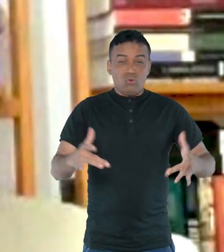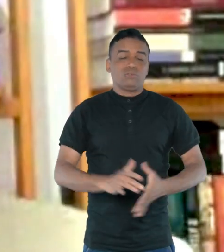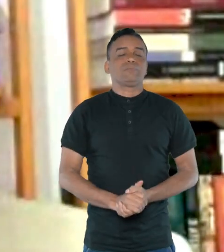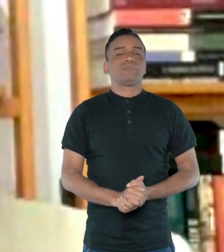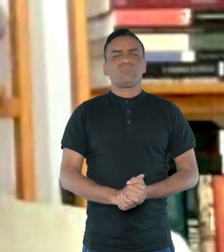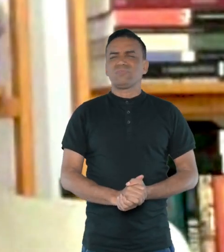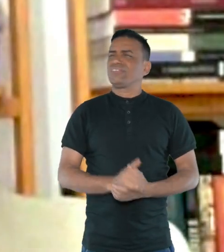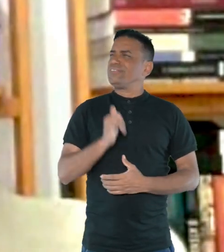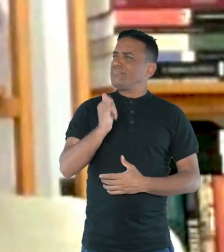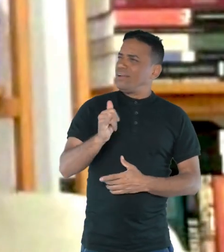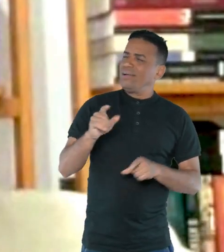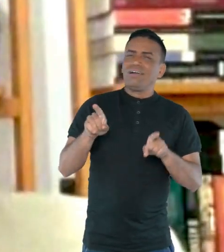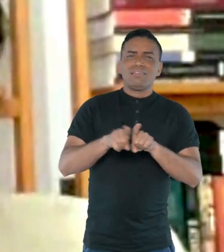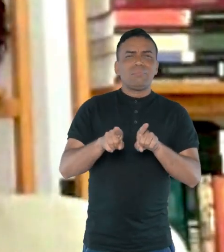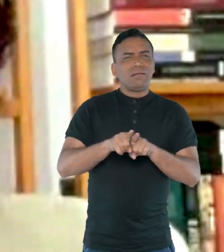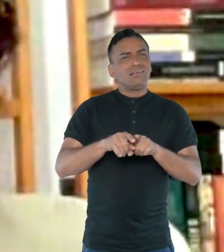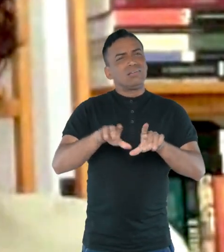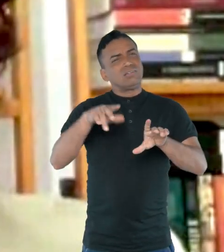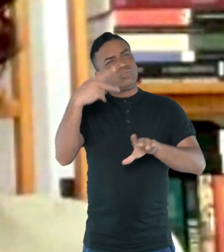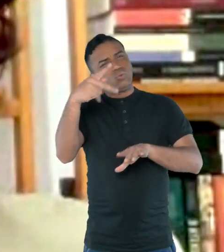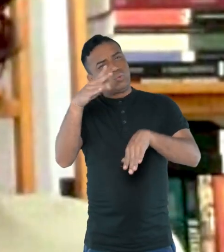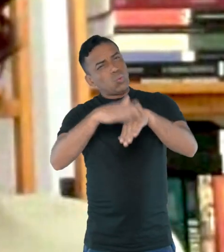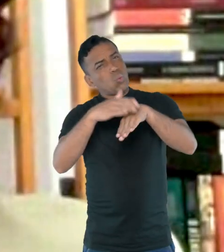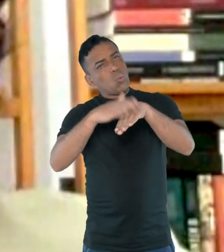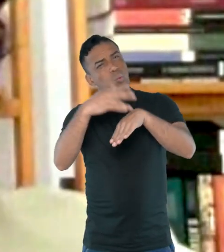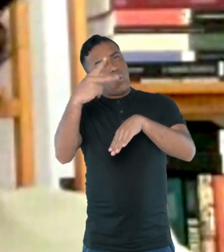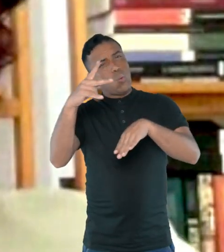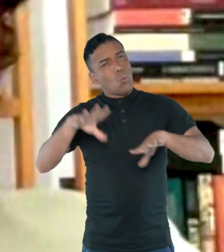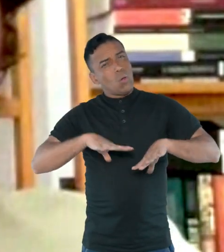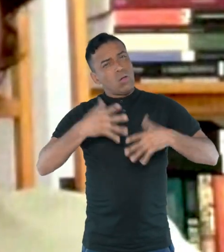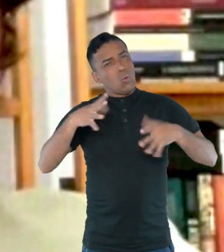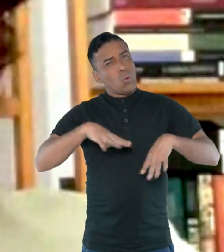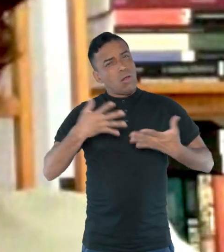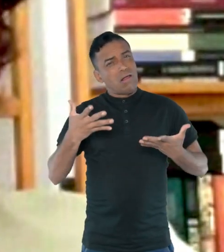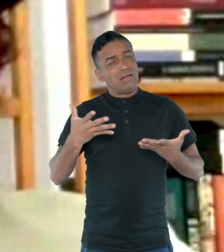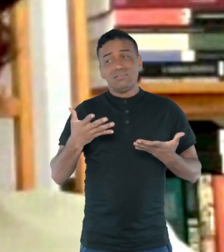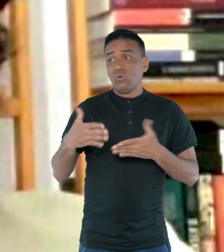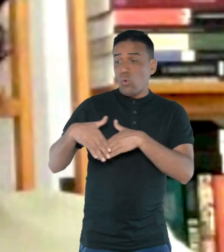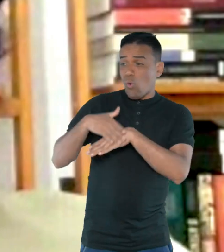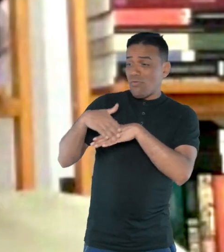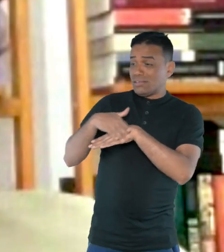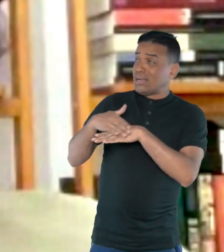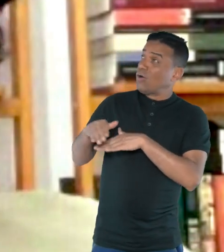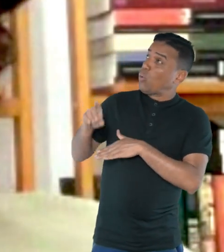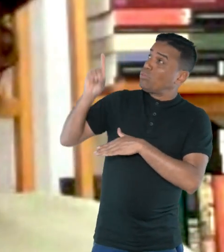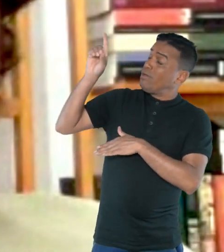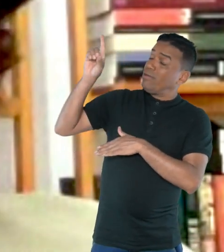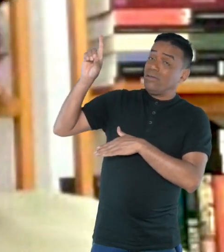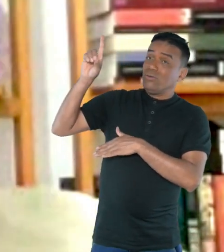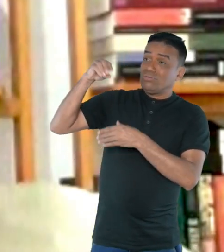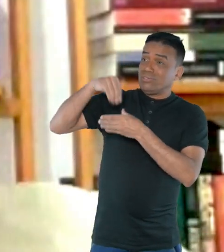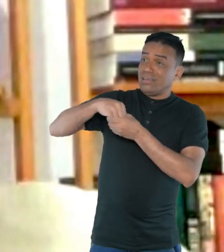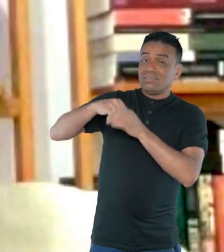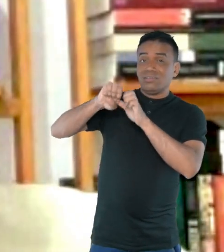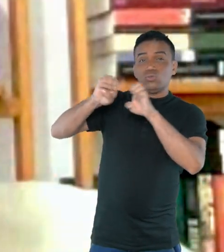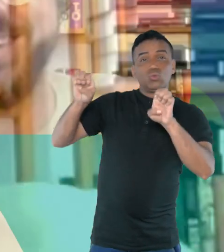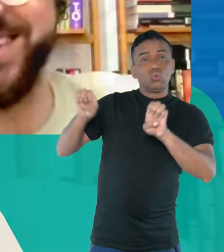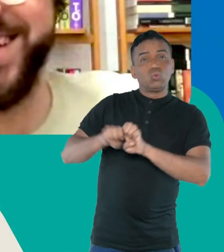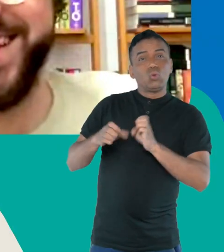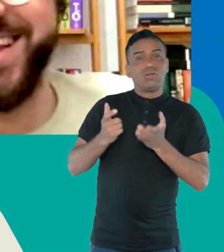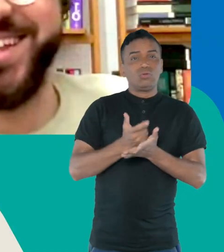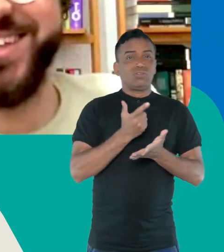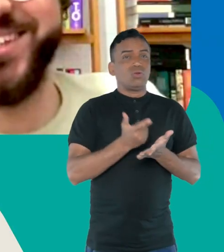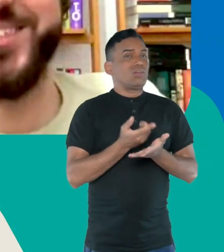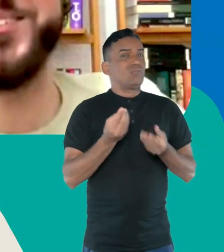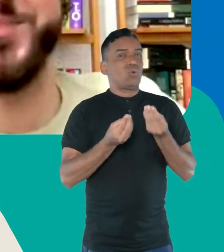coragem e também saber um pouco melhor de você, como foi conversar com Deus no seu livro, como você faz. Tão